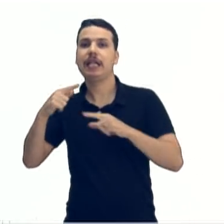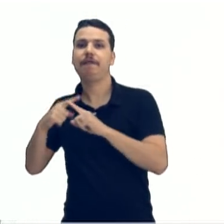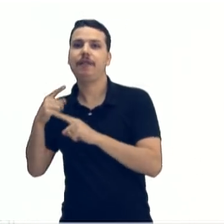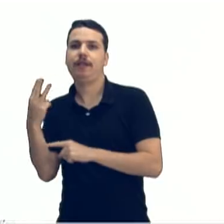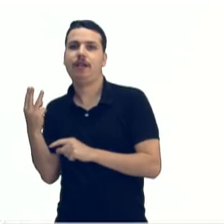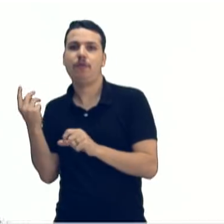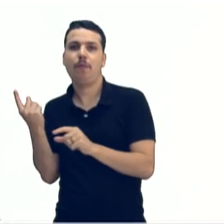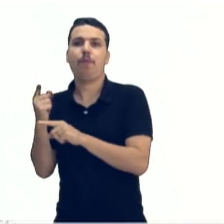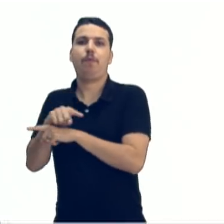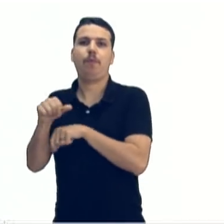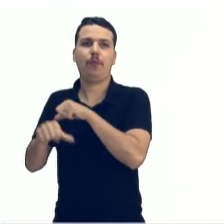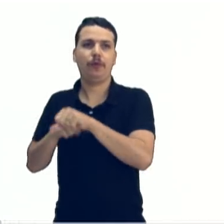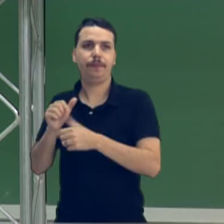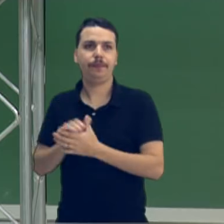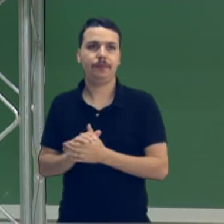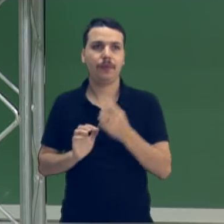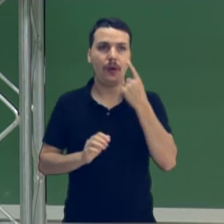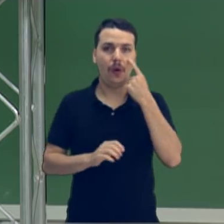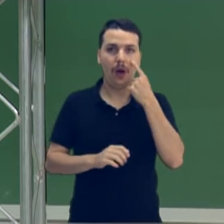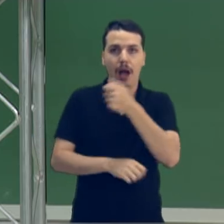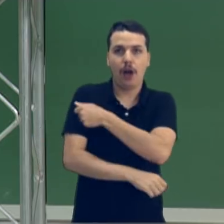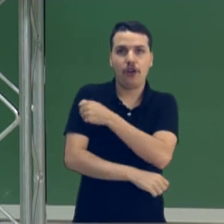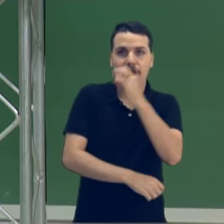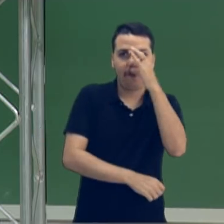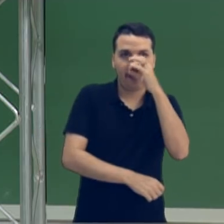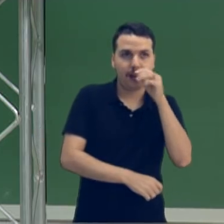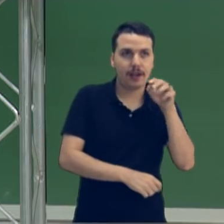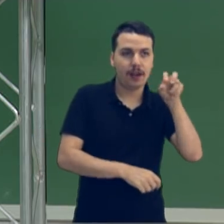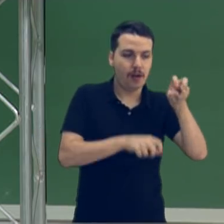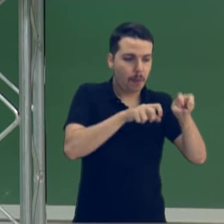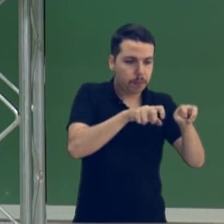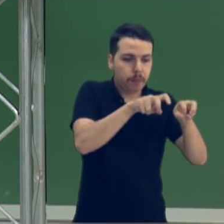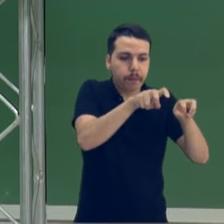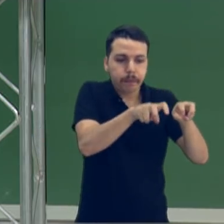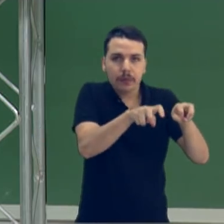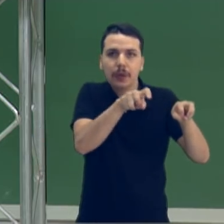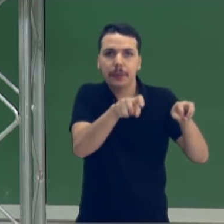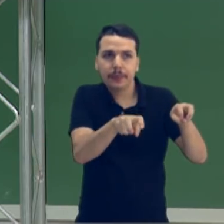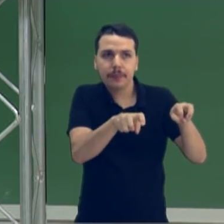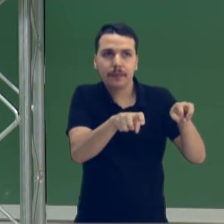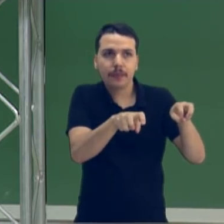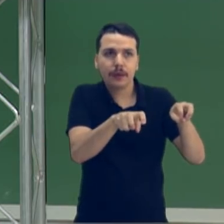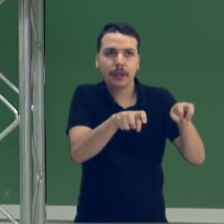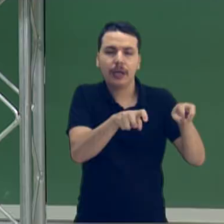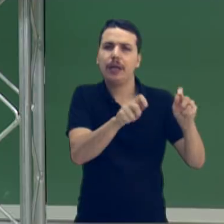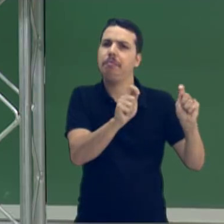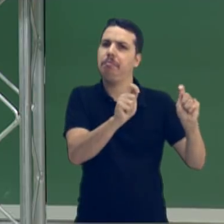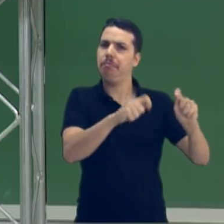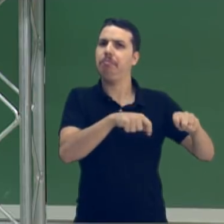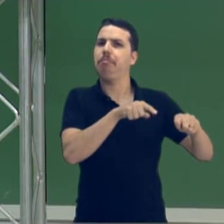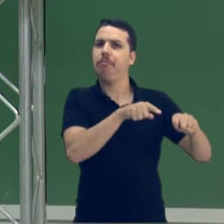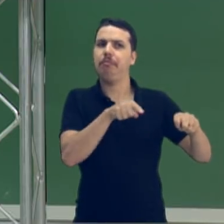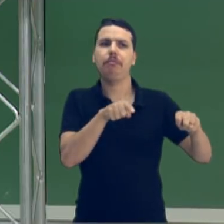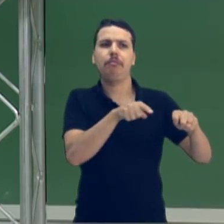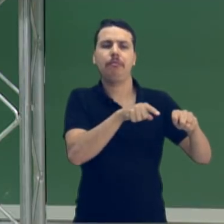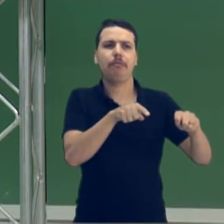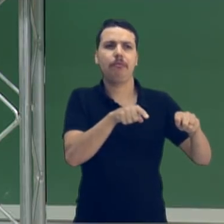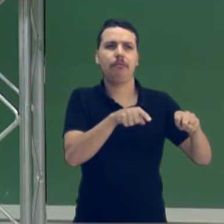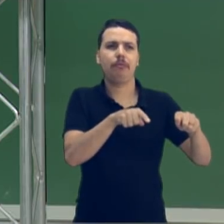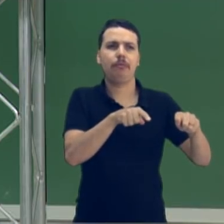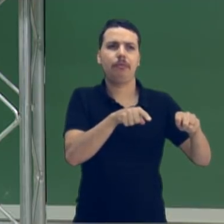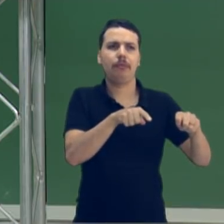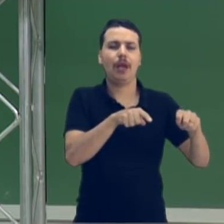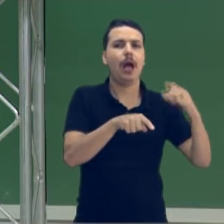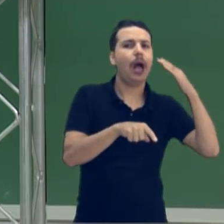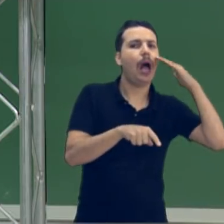só, aqui os alunos, ó, sentados em 3 em 3. Abarcaria todos? Aqui sim. O que